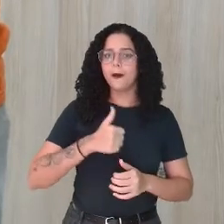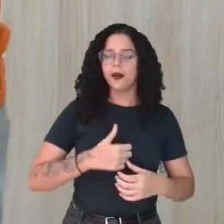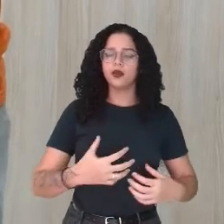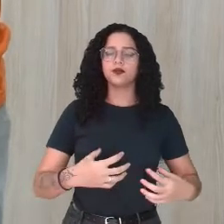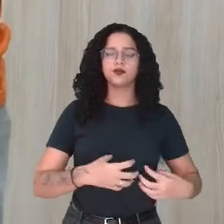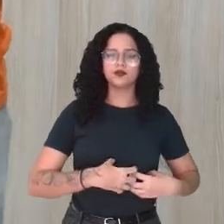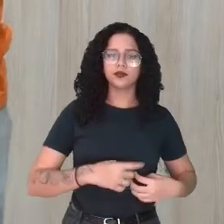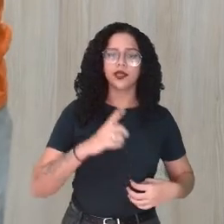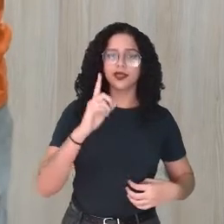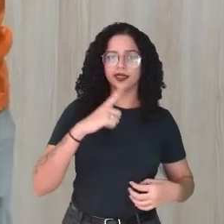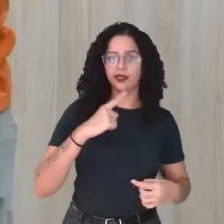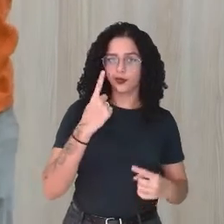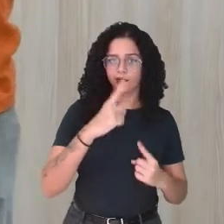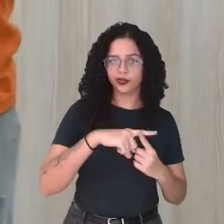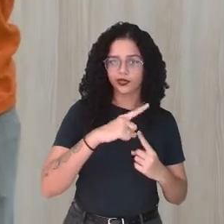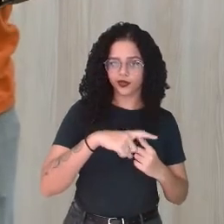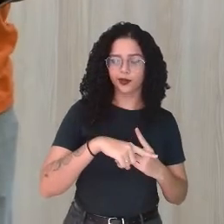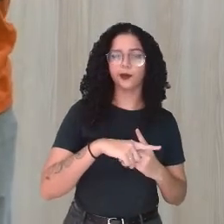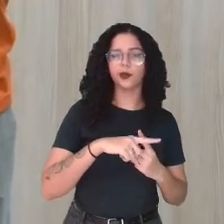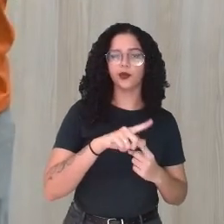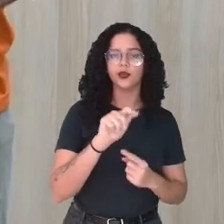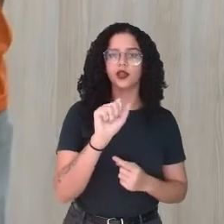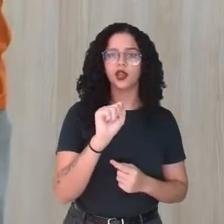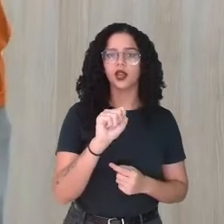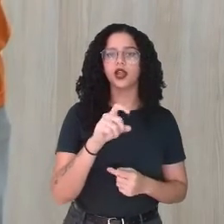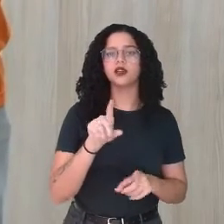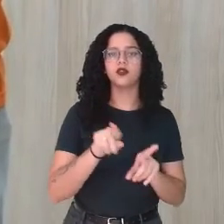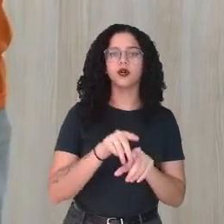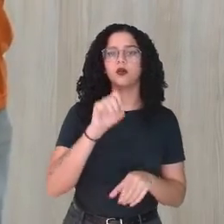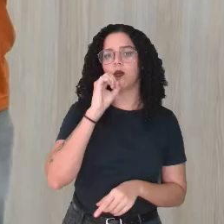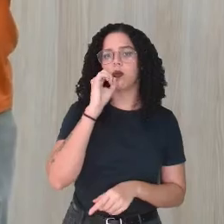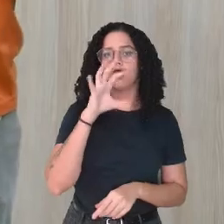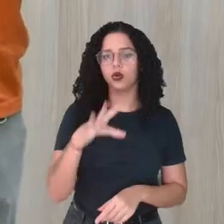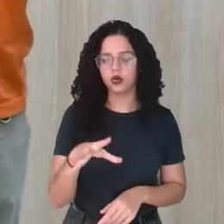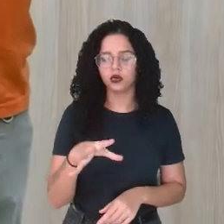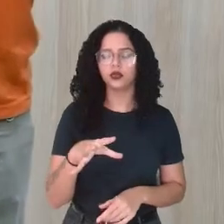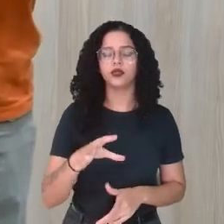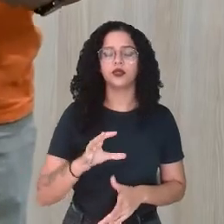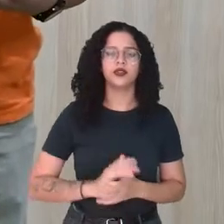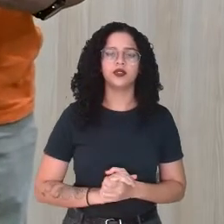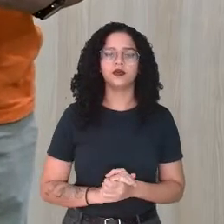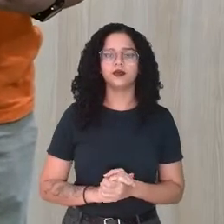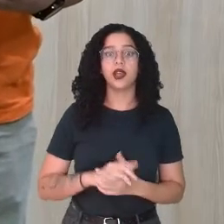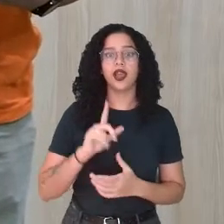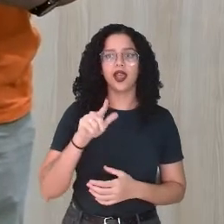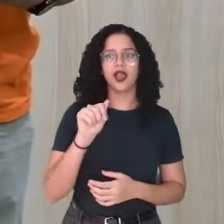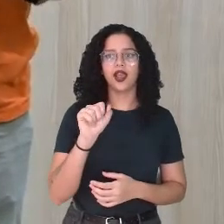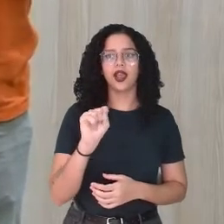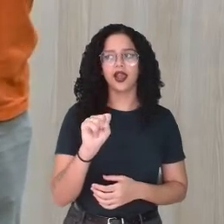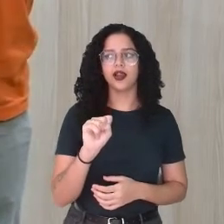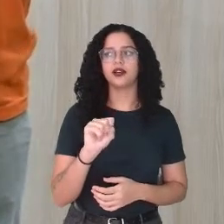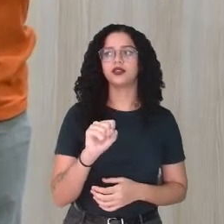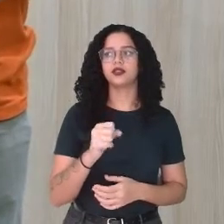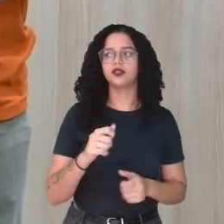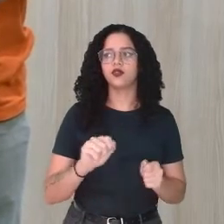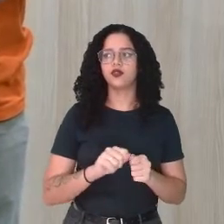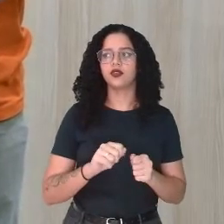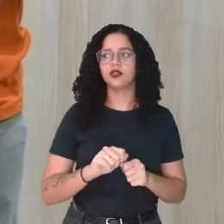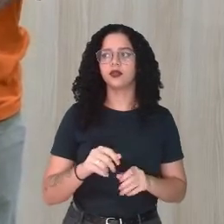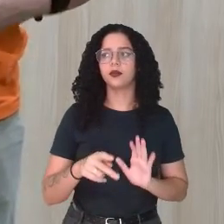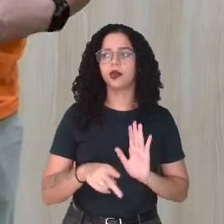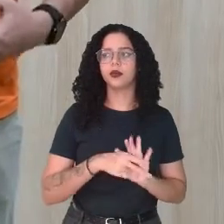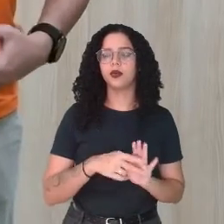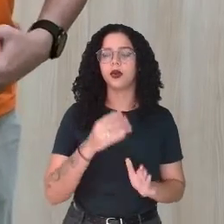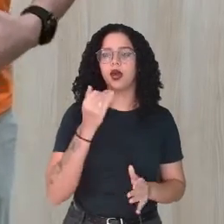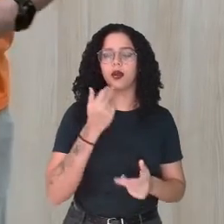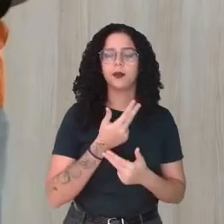de gás que a gente arrota, ó. Quando você está com o estômago cheio, né, que você arrota, é um gás produzido pelo alimento.